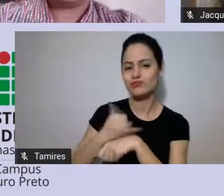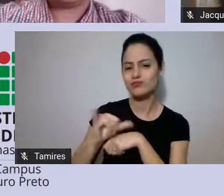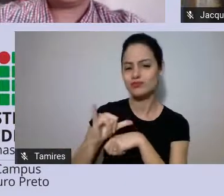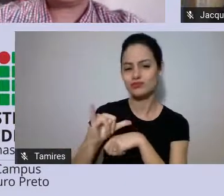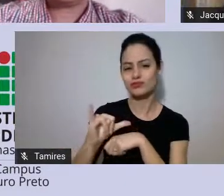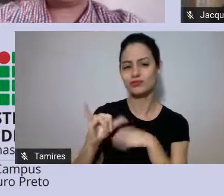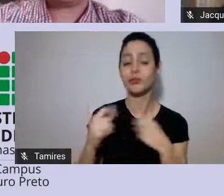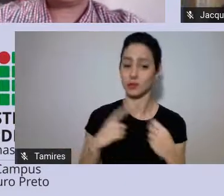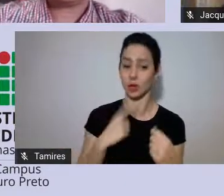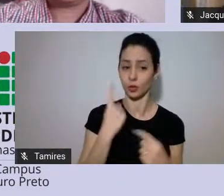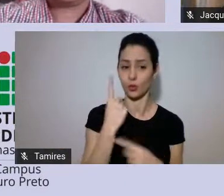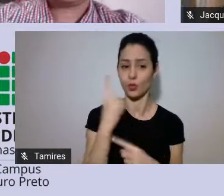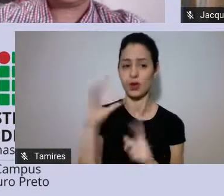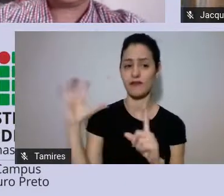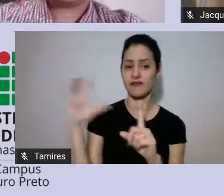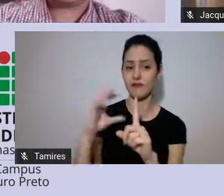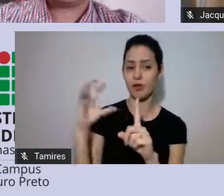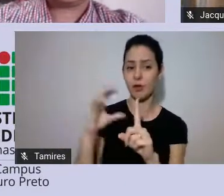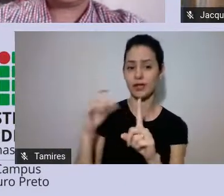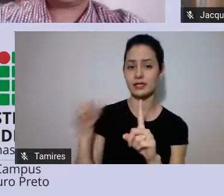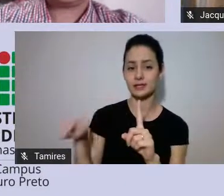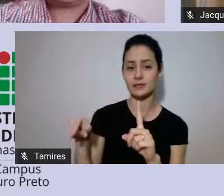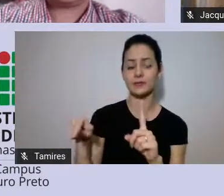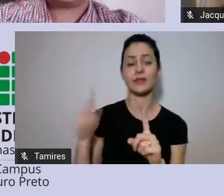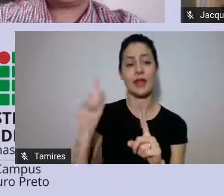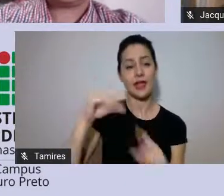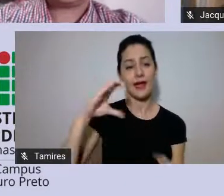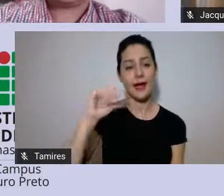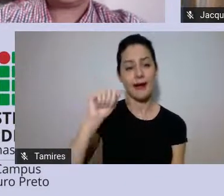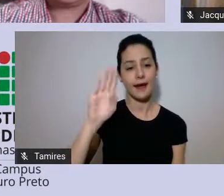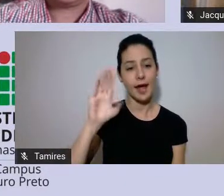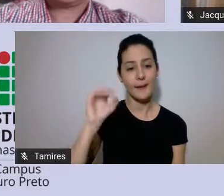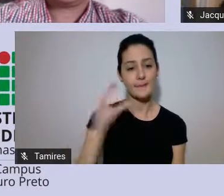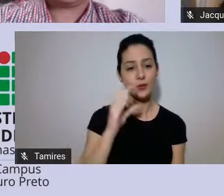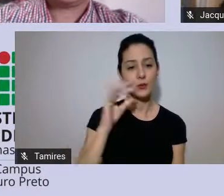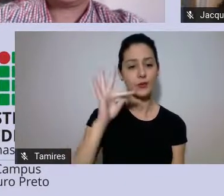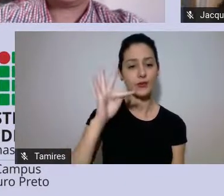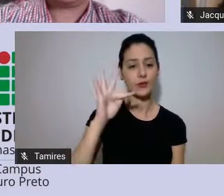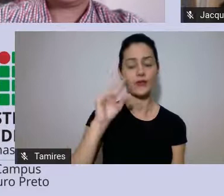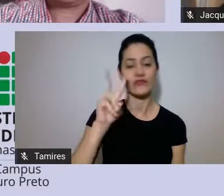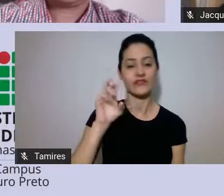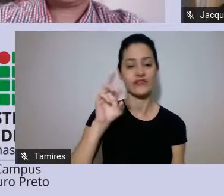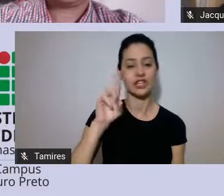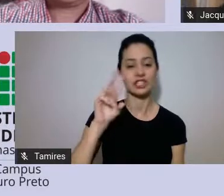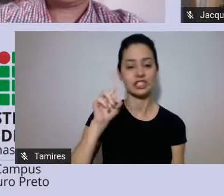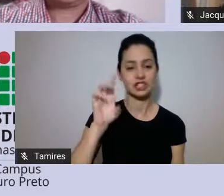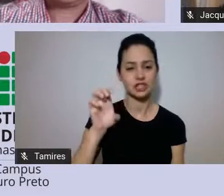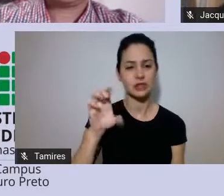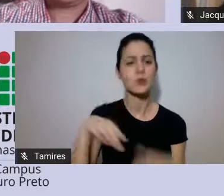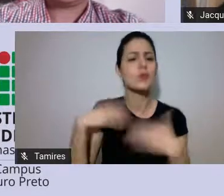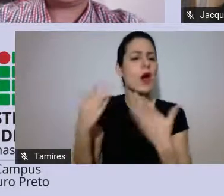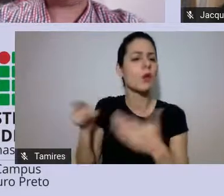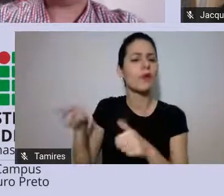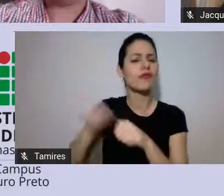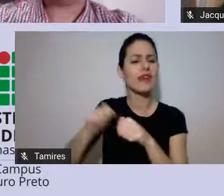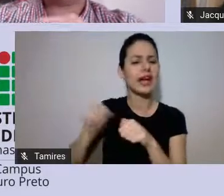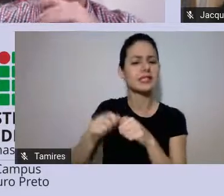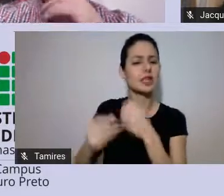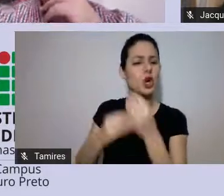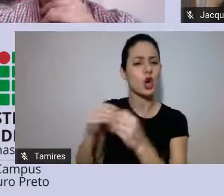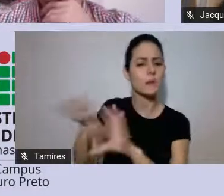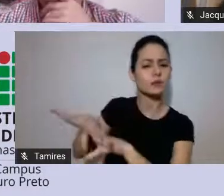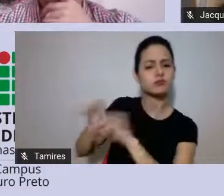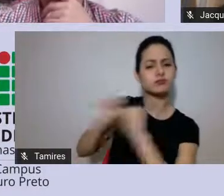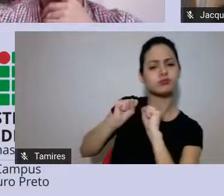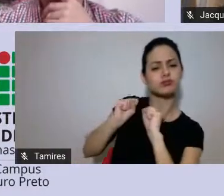temos uma influência que vem de Cabo Verde, temos uma influência de tradições que vem de Angola. Quais são o que vem do Reino do Congo que